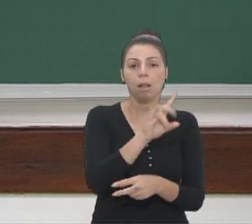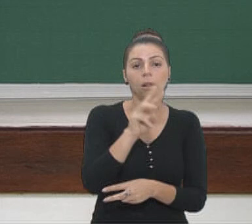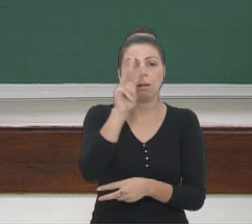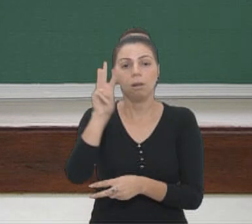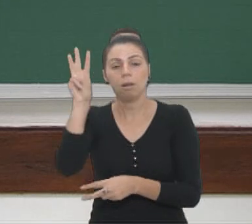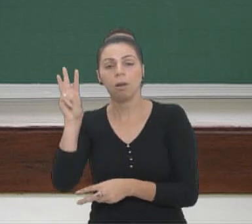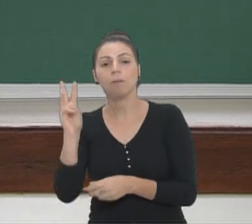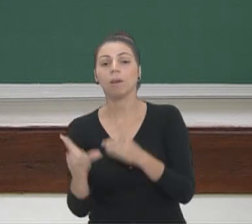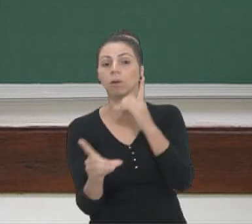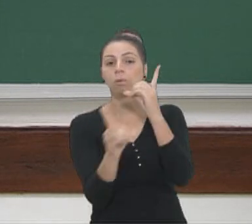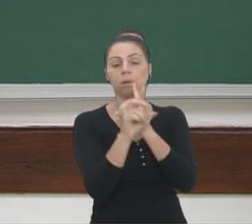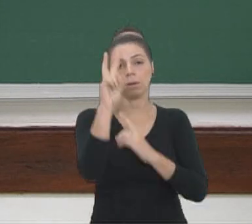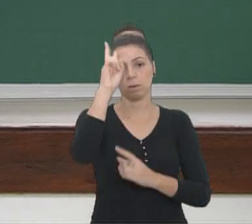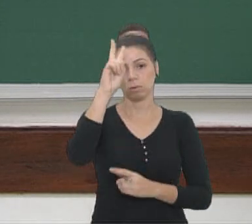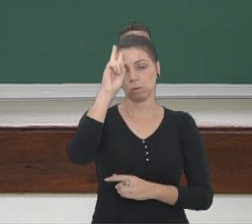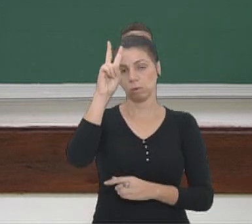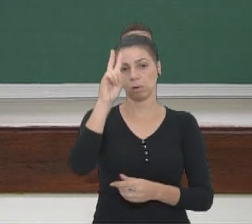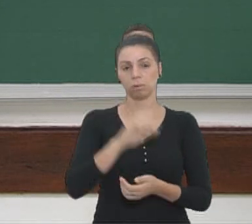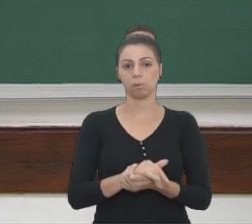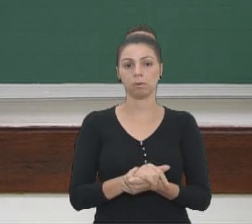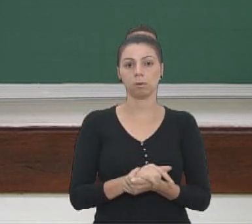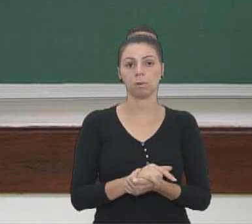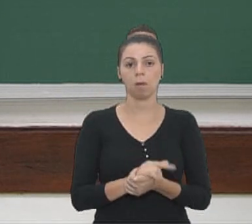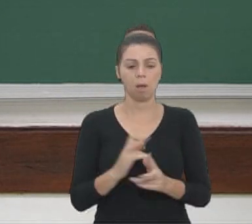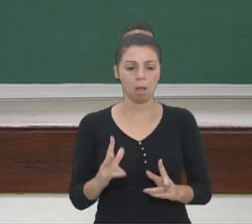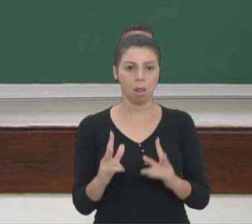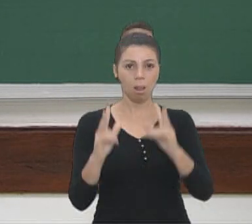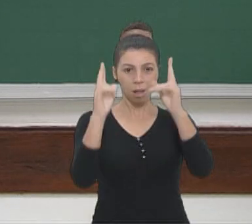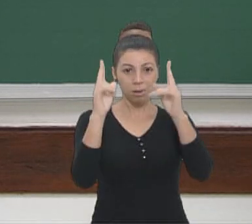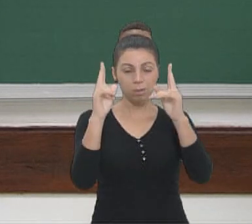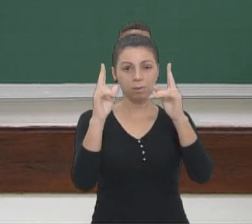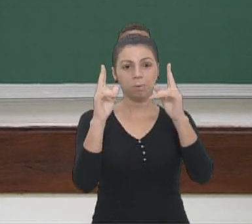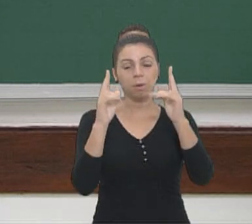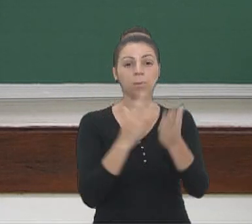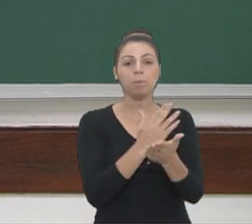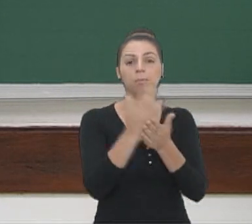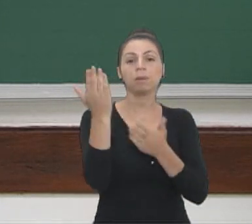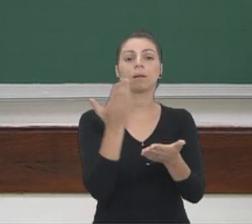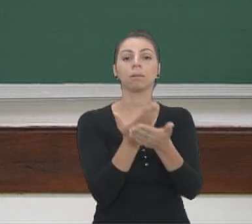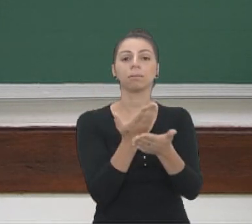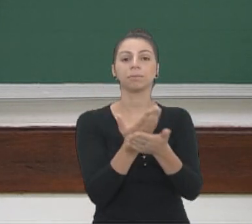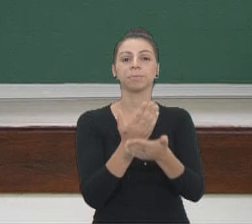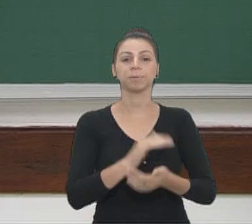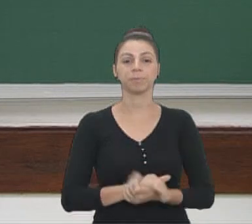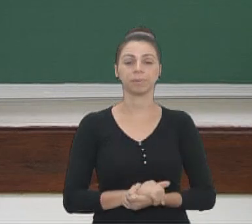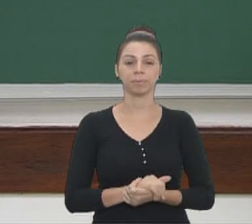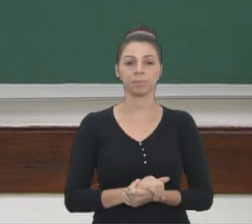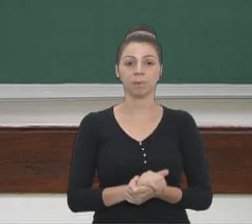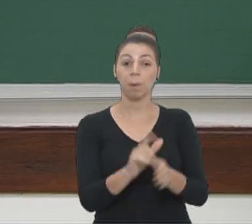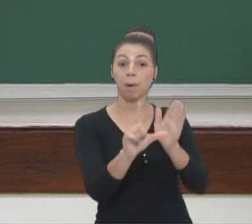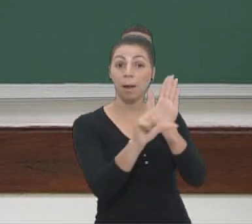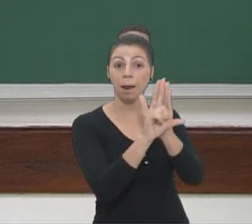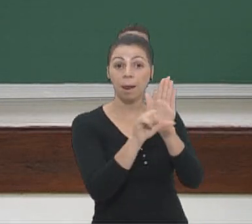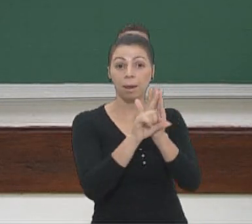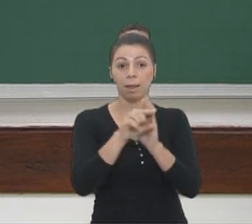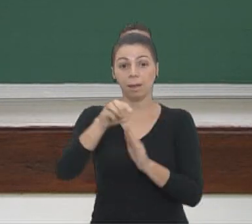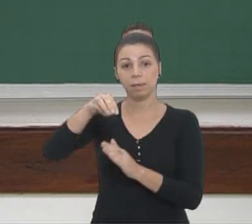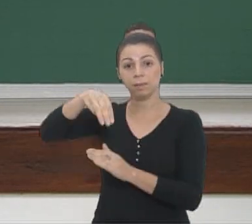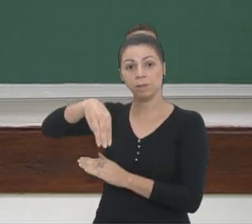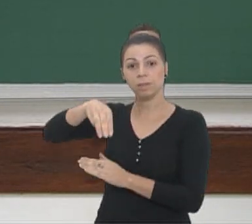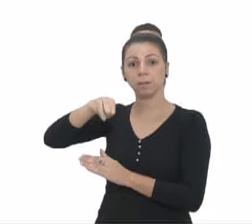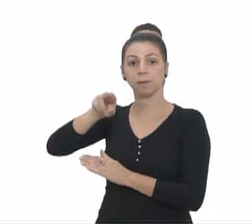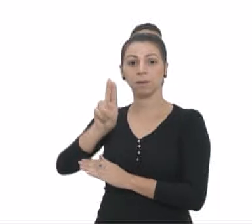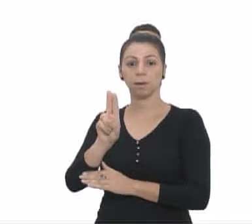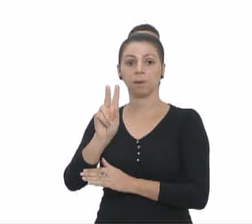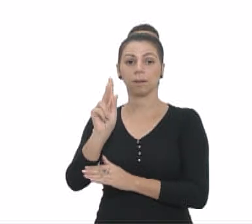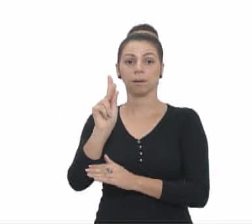dessas leis, tá? Eu coloquei aqui para vocês só uma pitadinha para a gente começar a nossa aula. A lei de Murphy diz que se